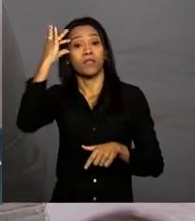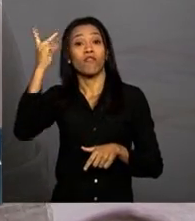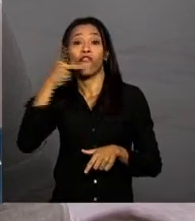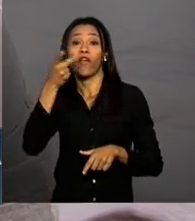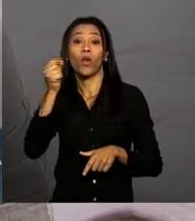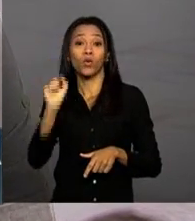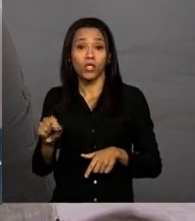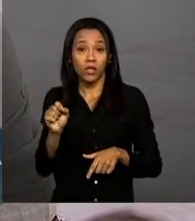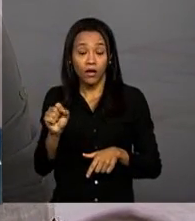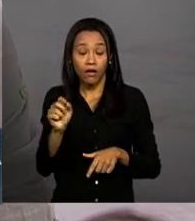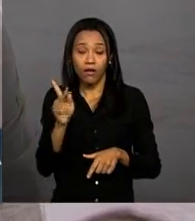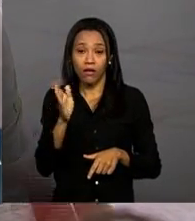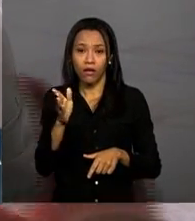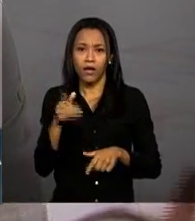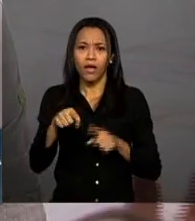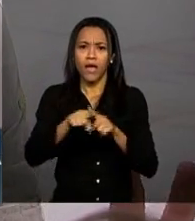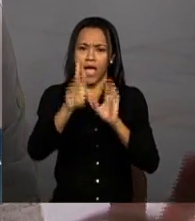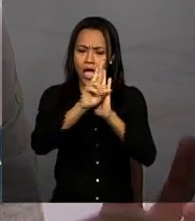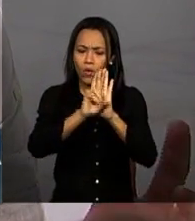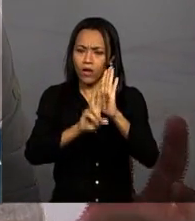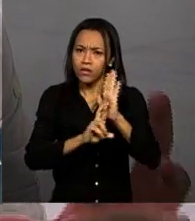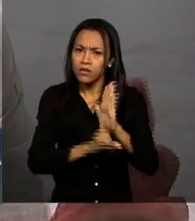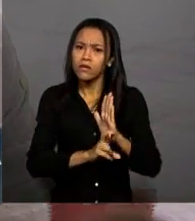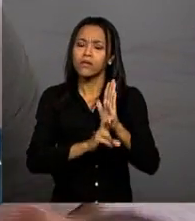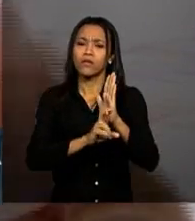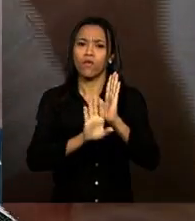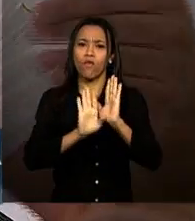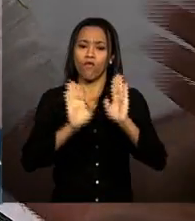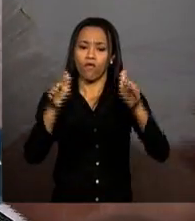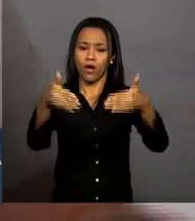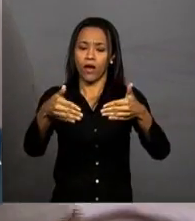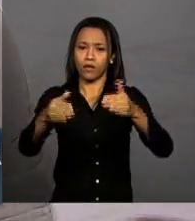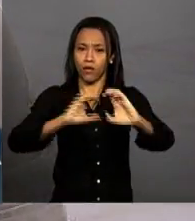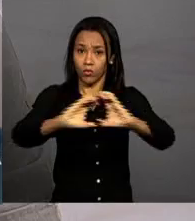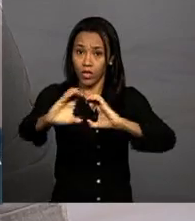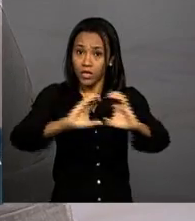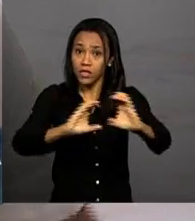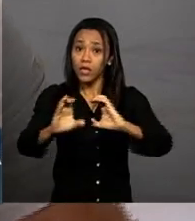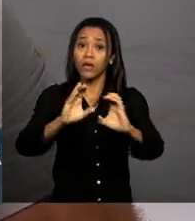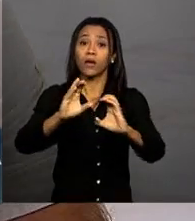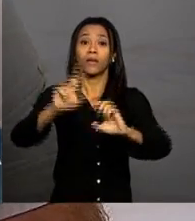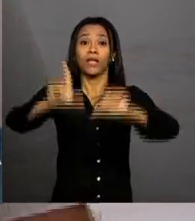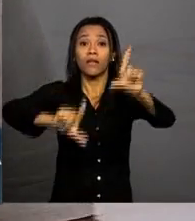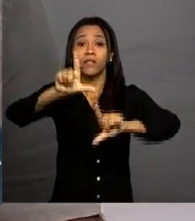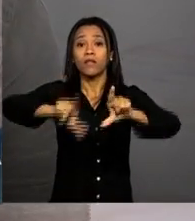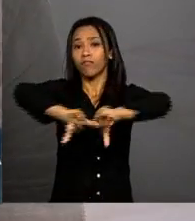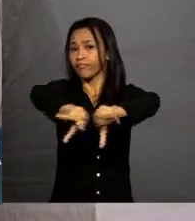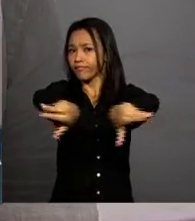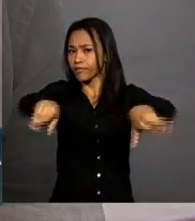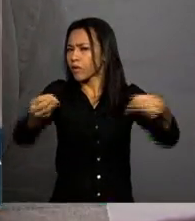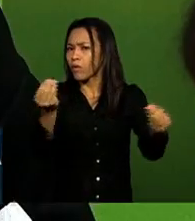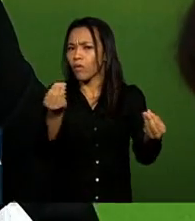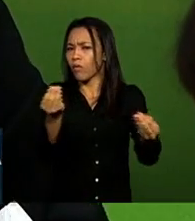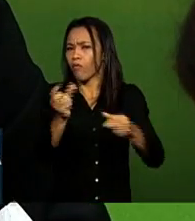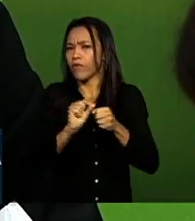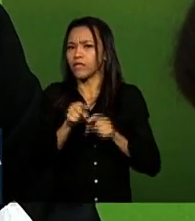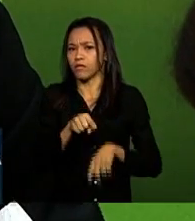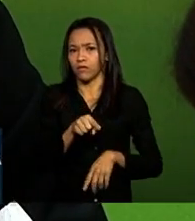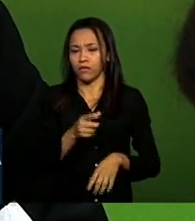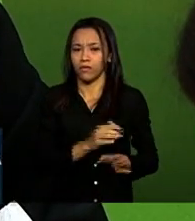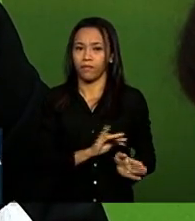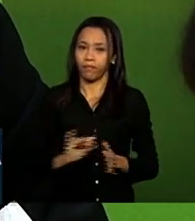regulação Econômica da da comunicação regulação Econômica da mídia como que se daria esse processo então é uma é uma